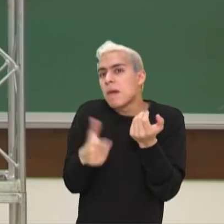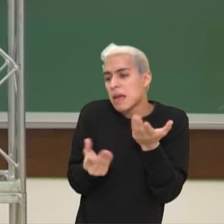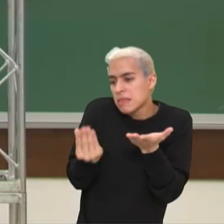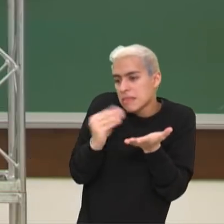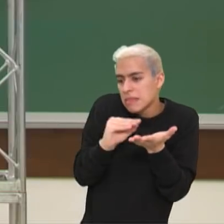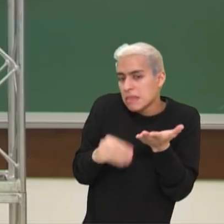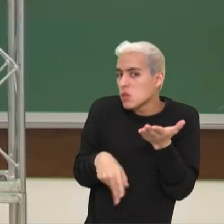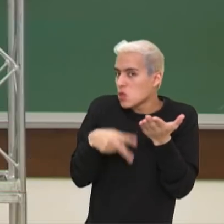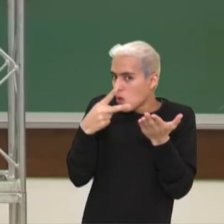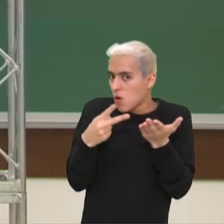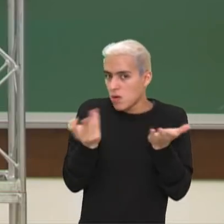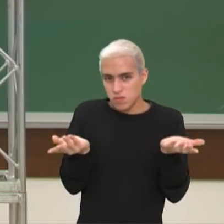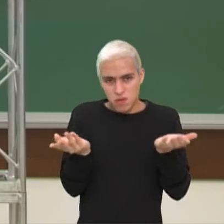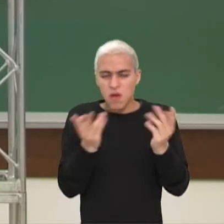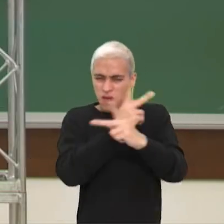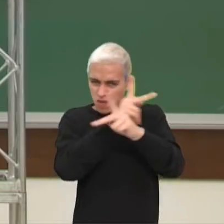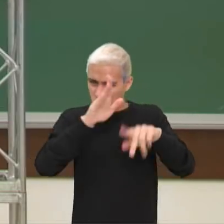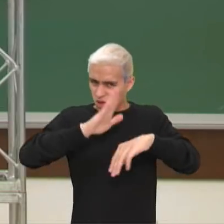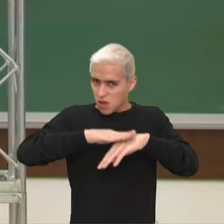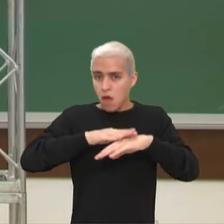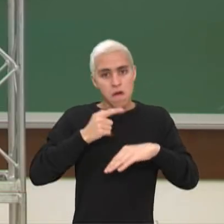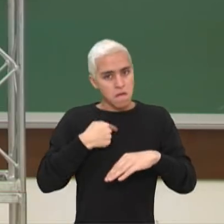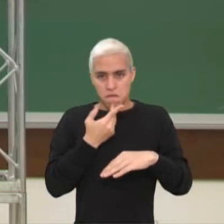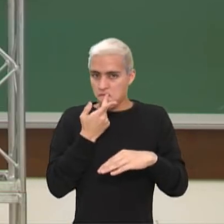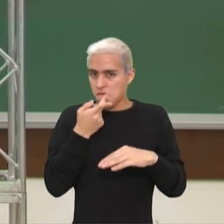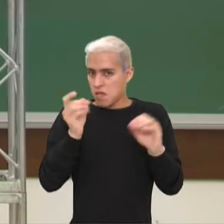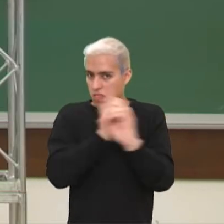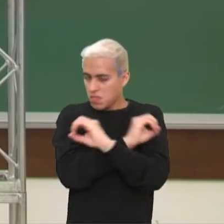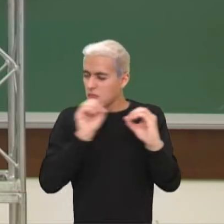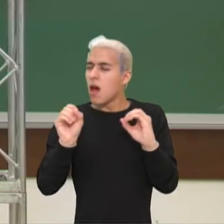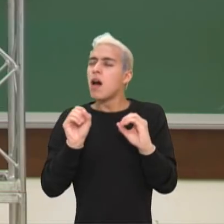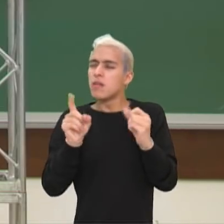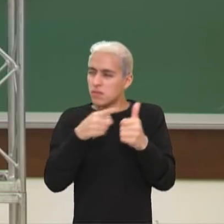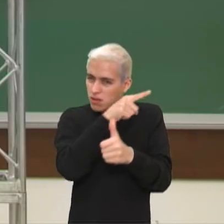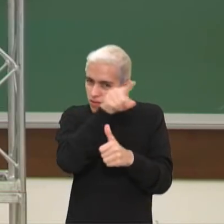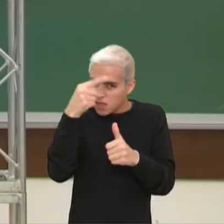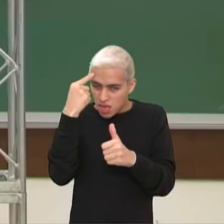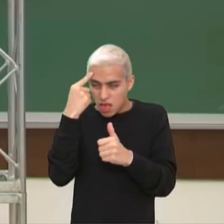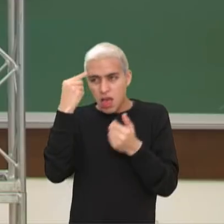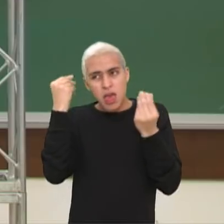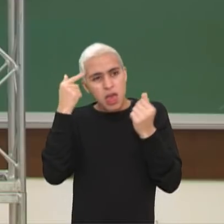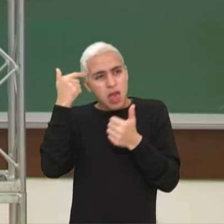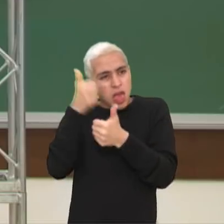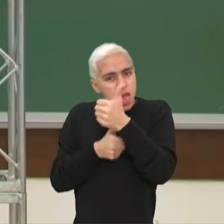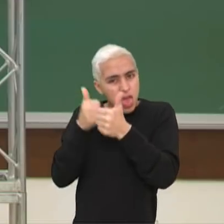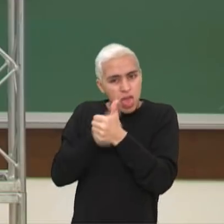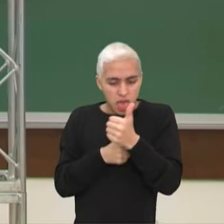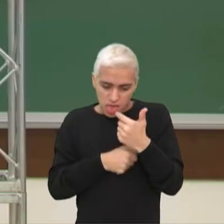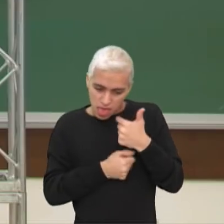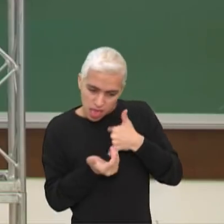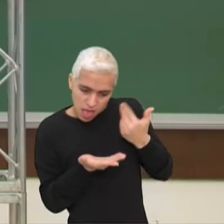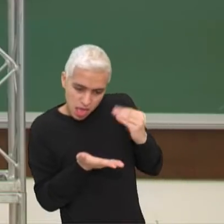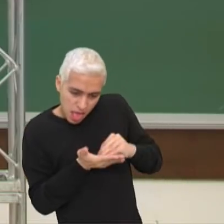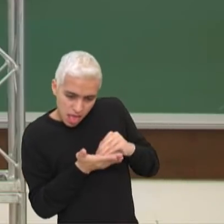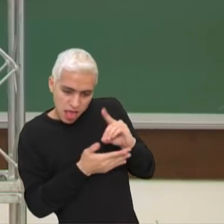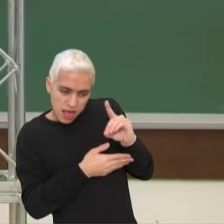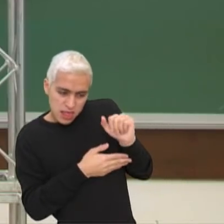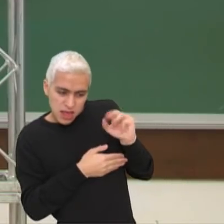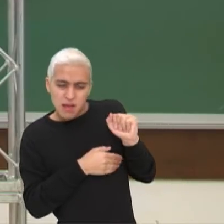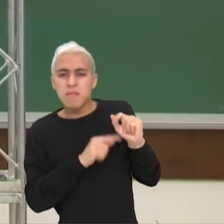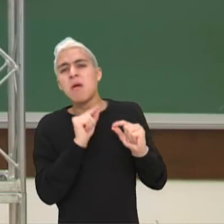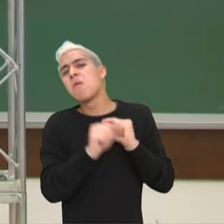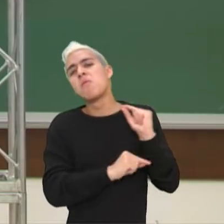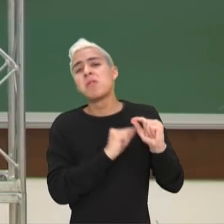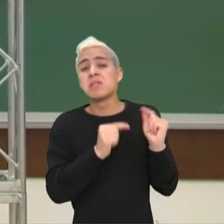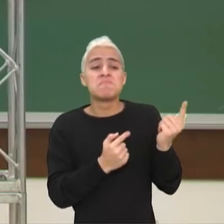vou falar agora porque eu preciso que você anote. Então, eu preciso que eu quero que você use a tua cabeça. Eu vou fazer um jogo de dama. O que eu ganho